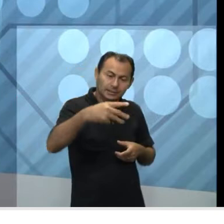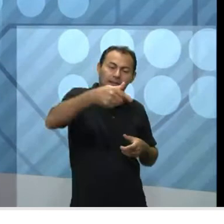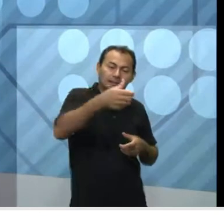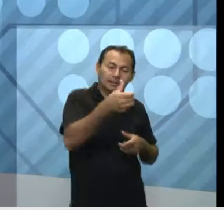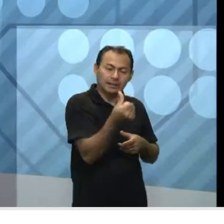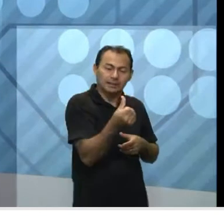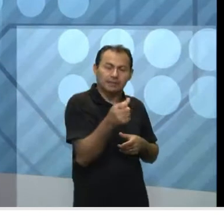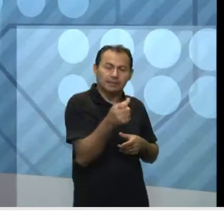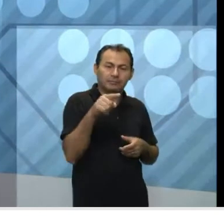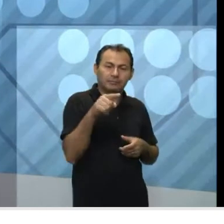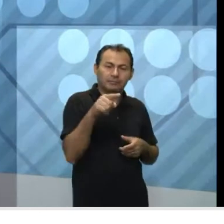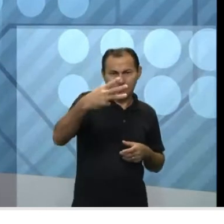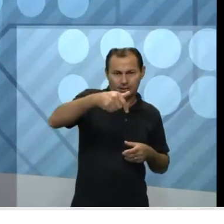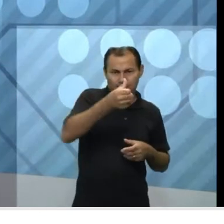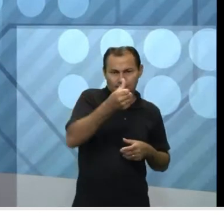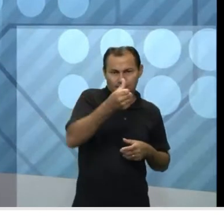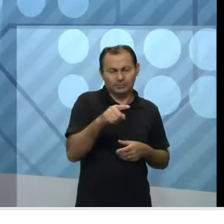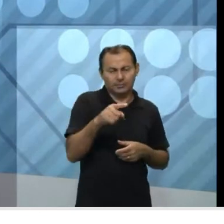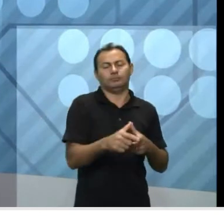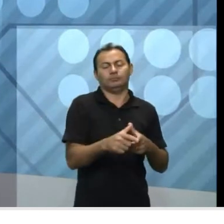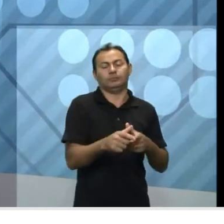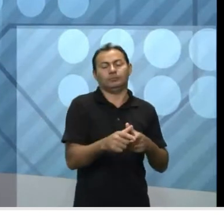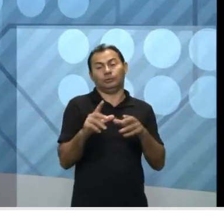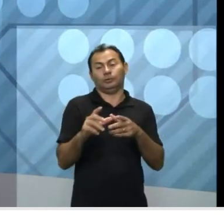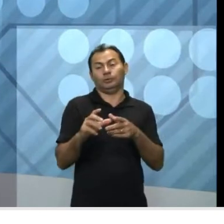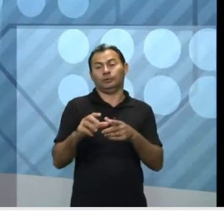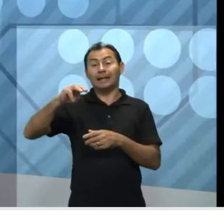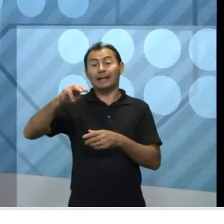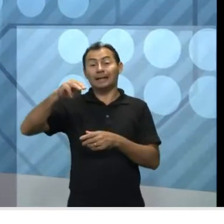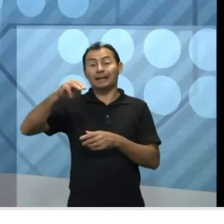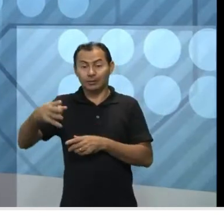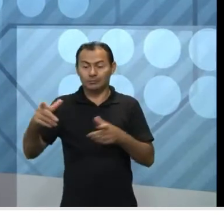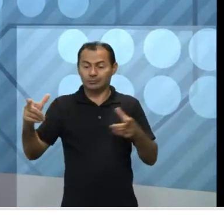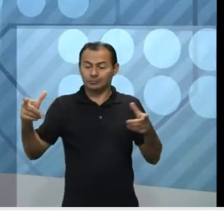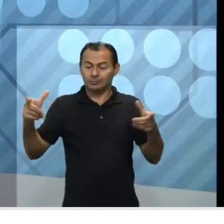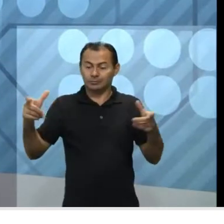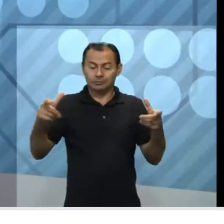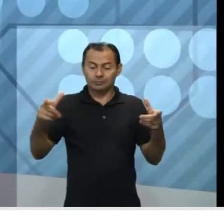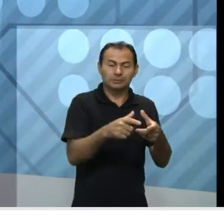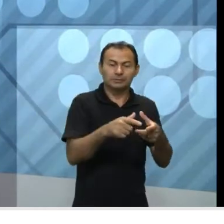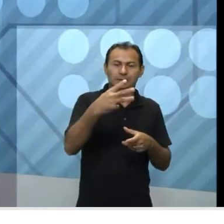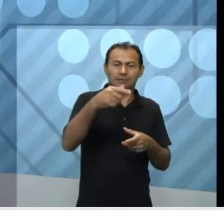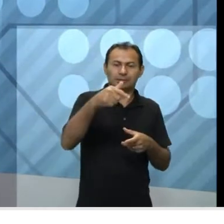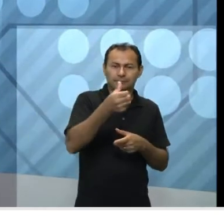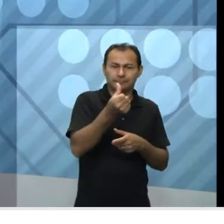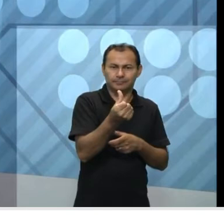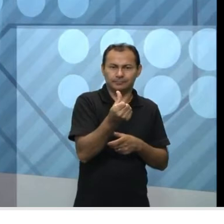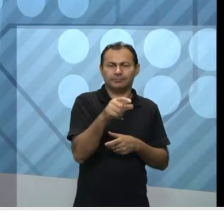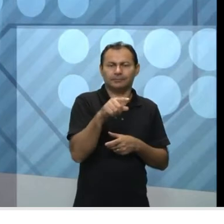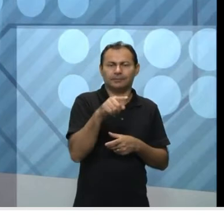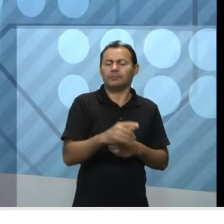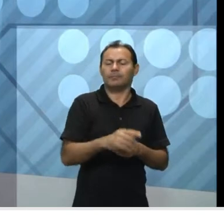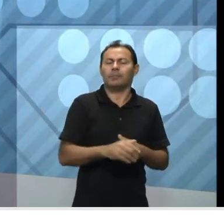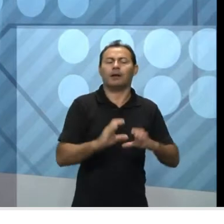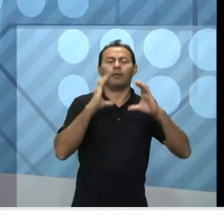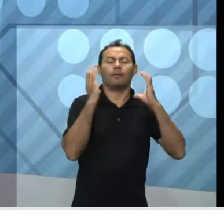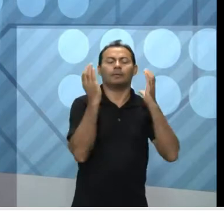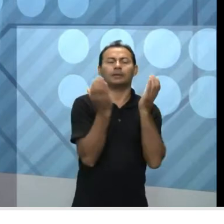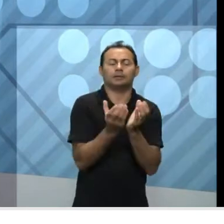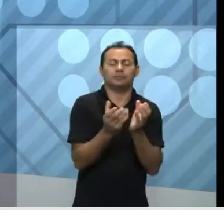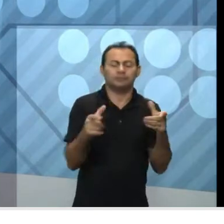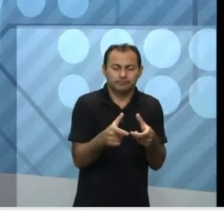bastante expressiva, né? Então, justifica o fato de dizerem que é uma comunidade minoritária. Quando nós